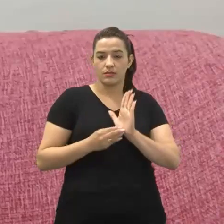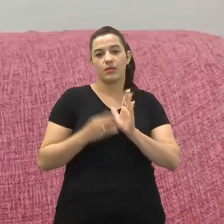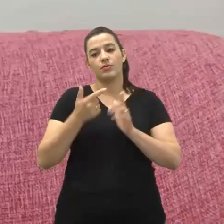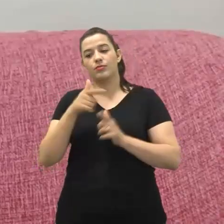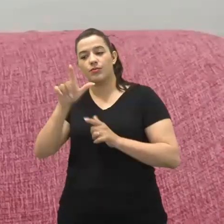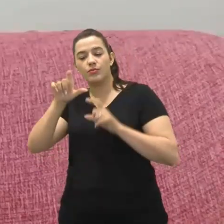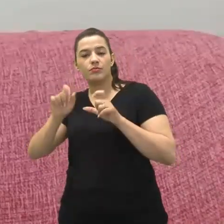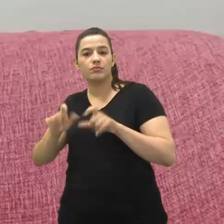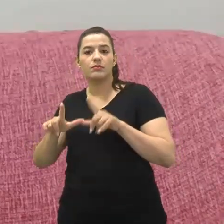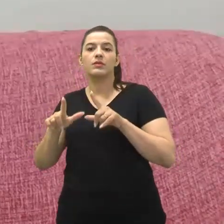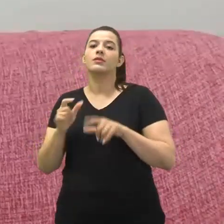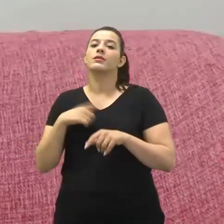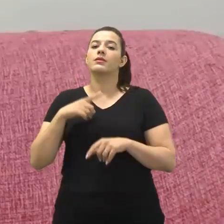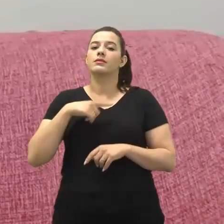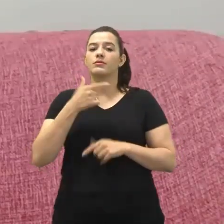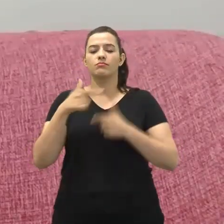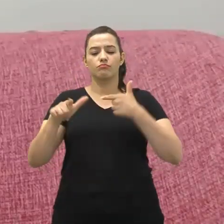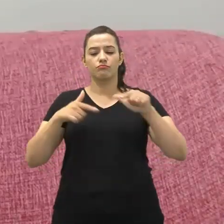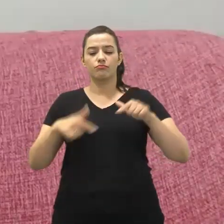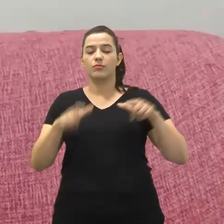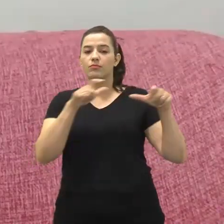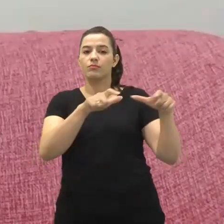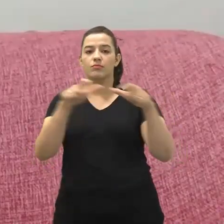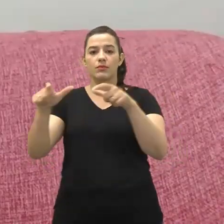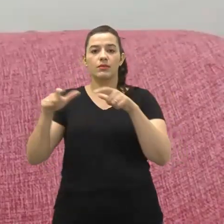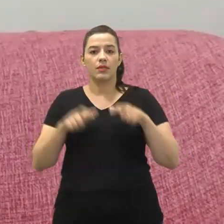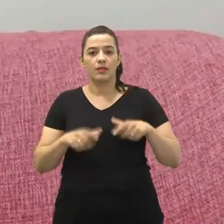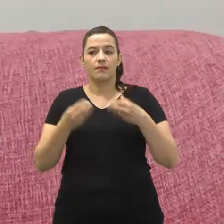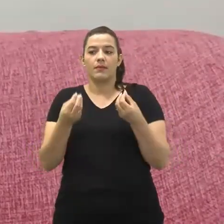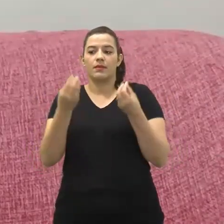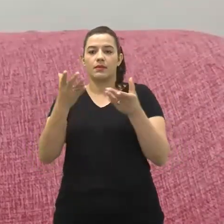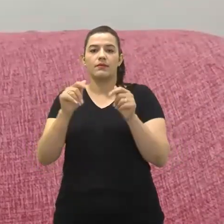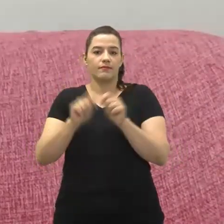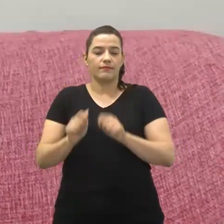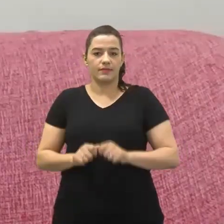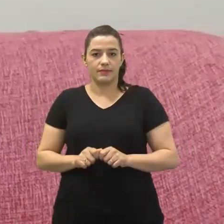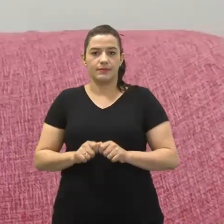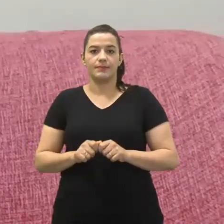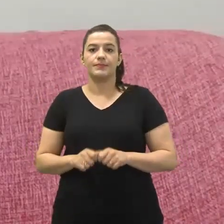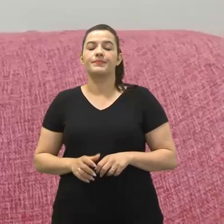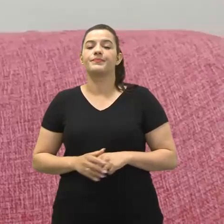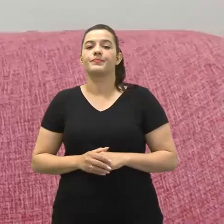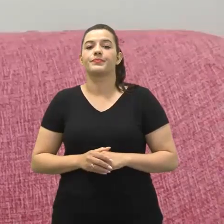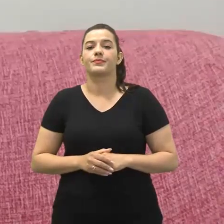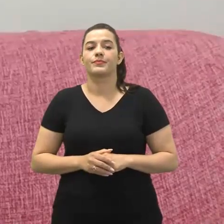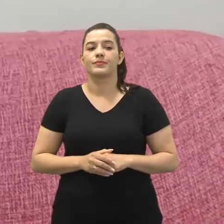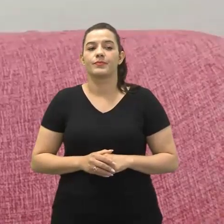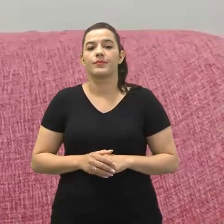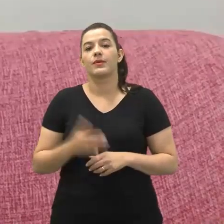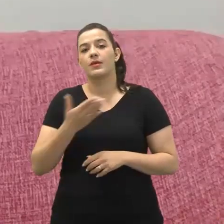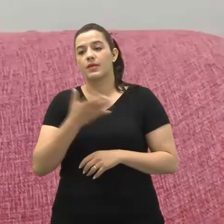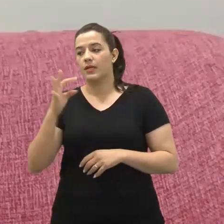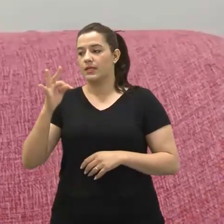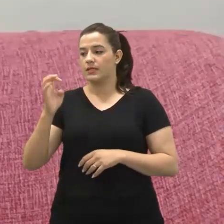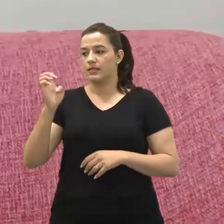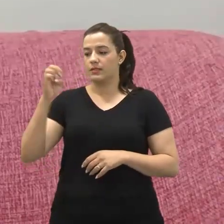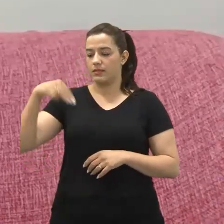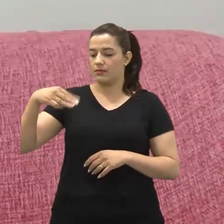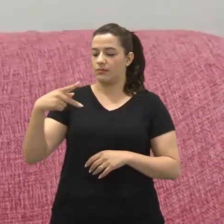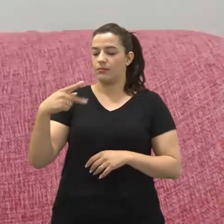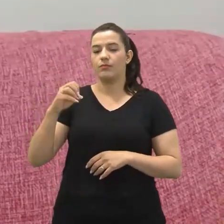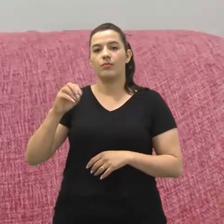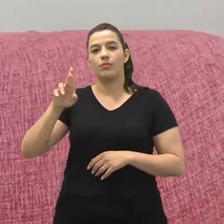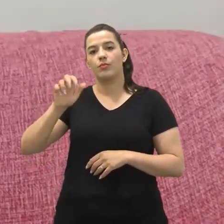então cada ambiente Tem sim a sua função dimensão temporal a